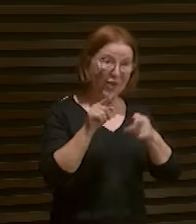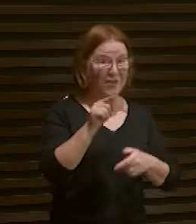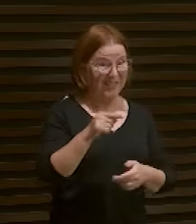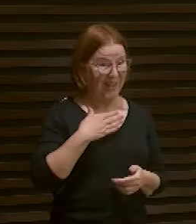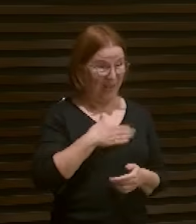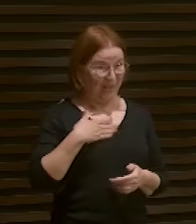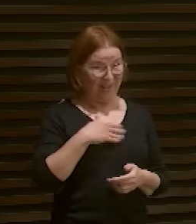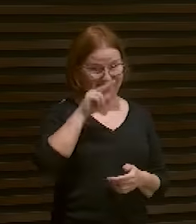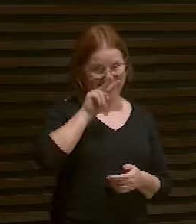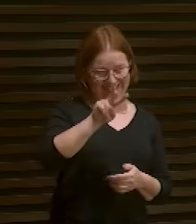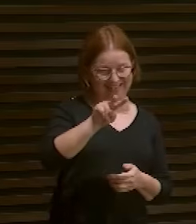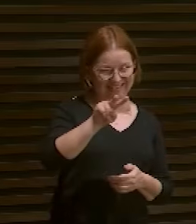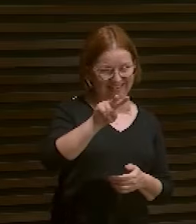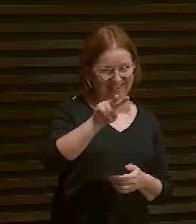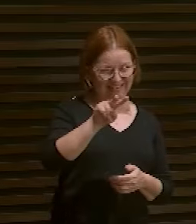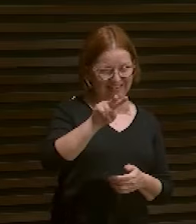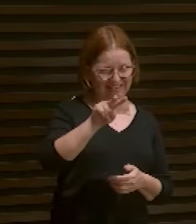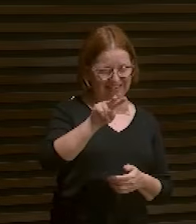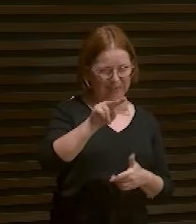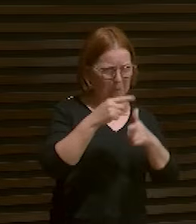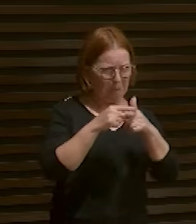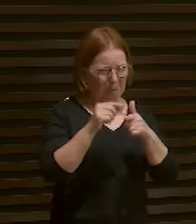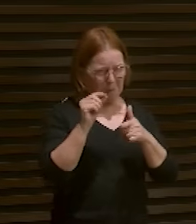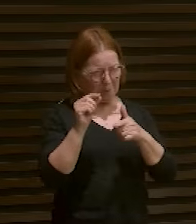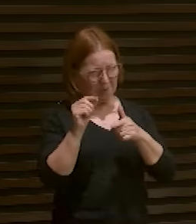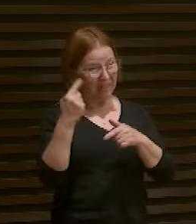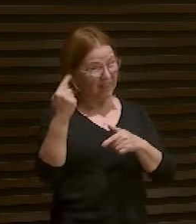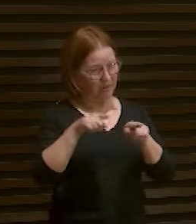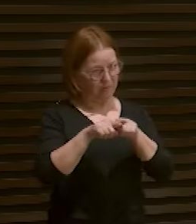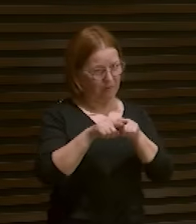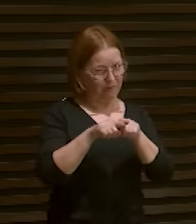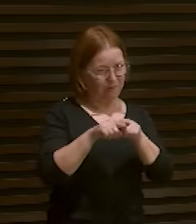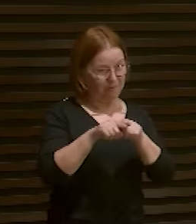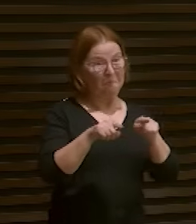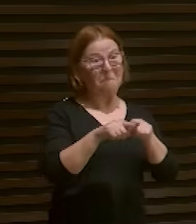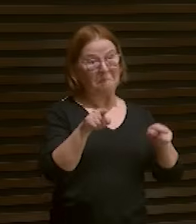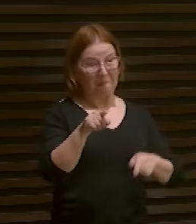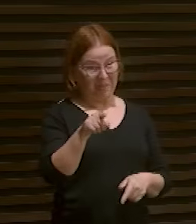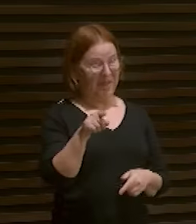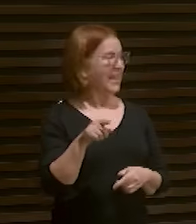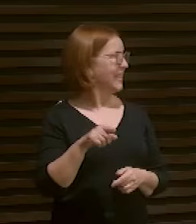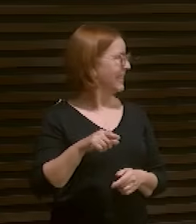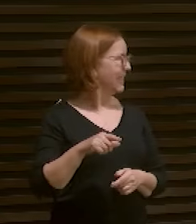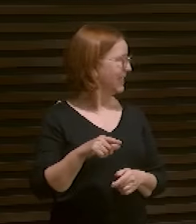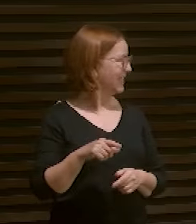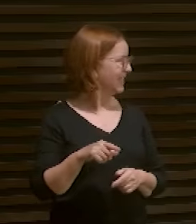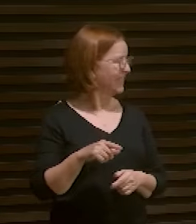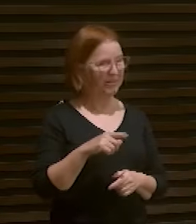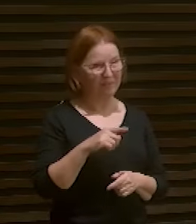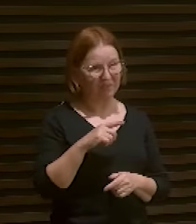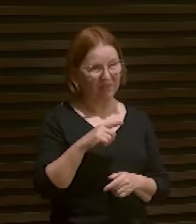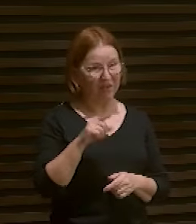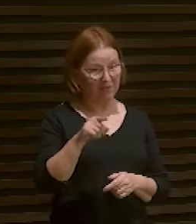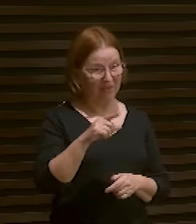de olhar no cisco do olho do teu irmão, mas tem uma trave de sustentação no